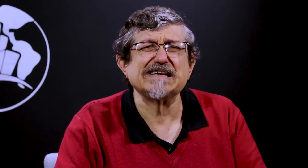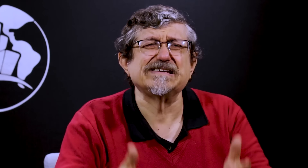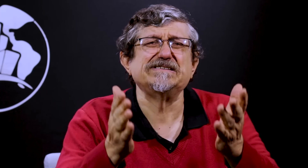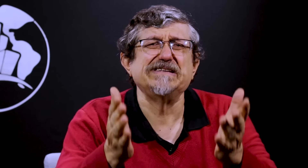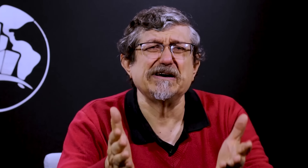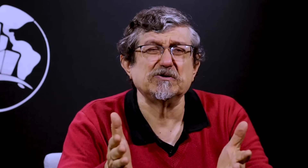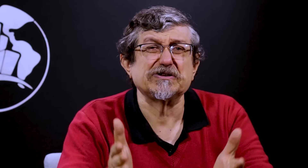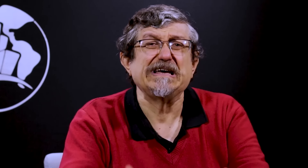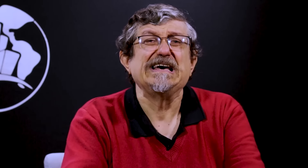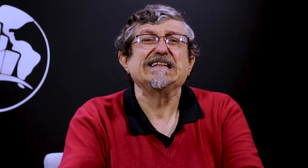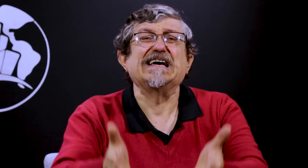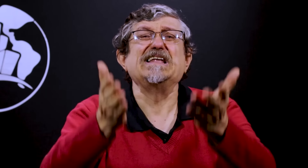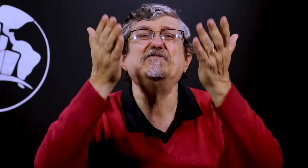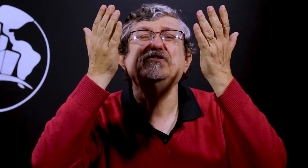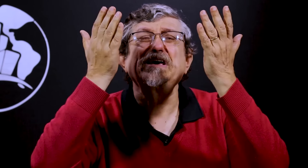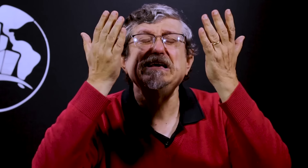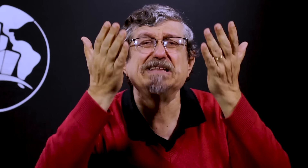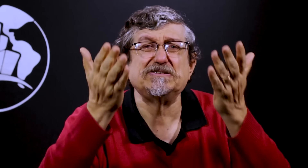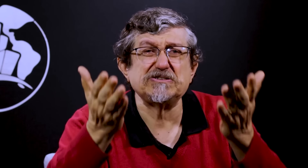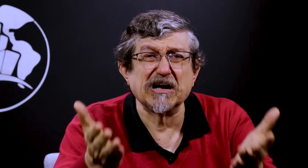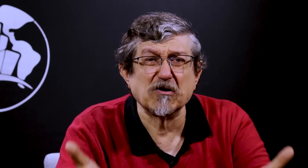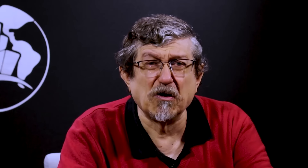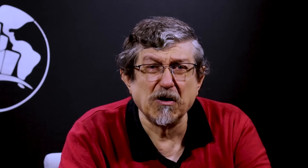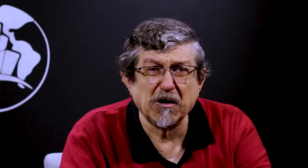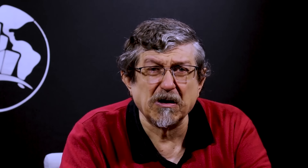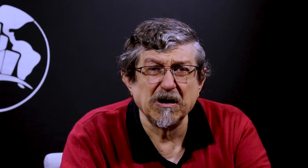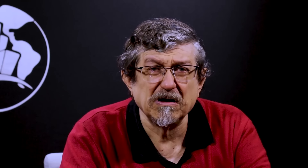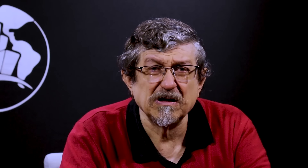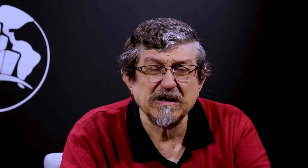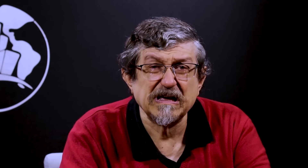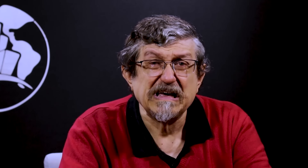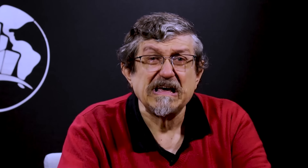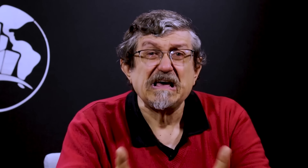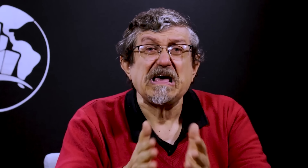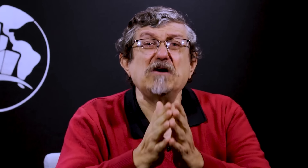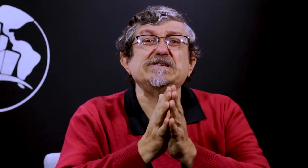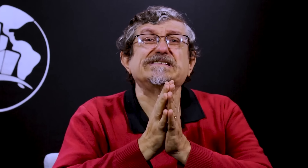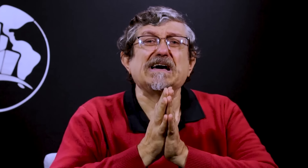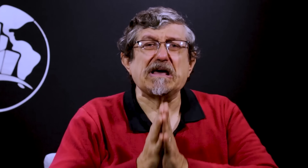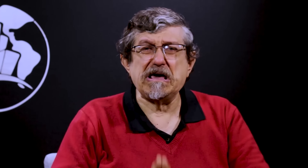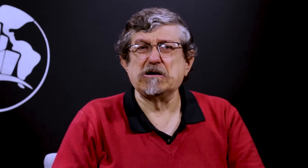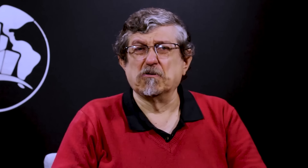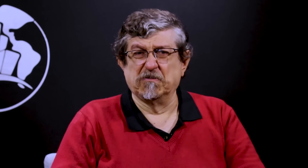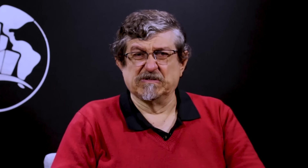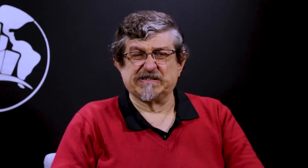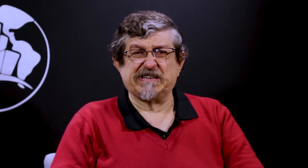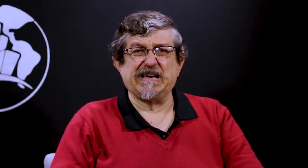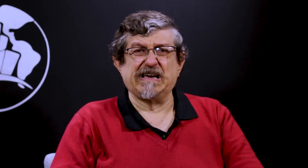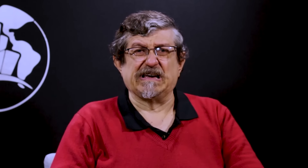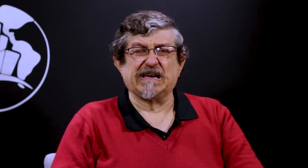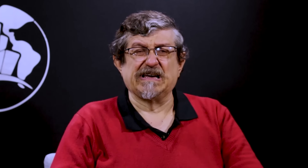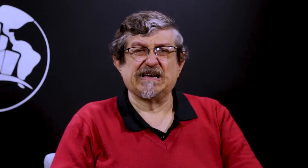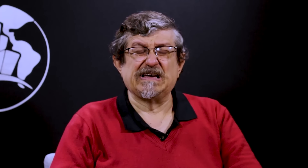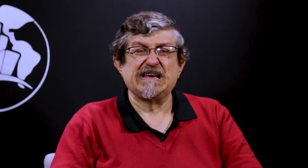A casa de Deus está na vida de Jacó. Eu estarei com